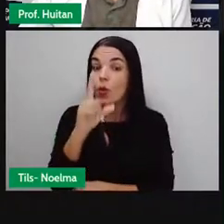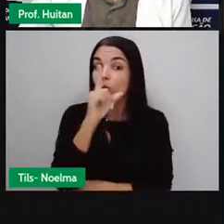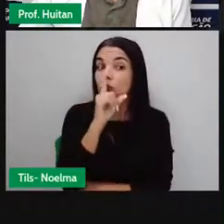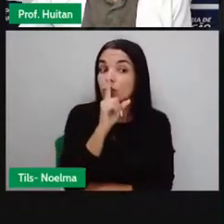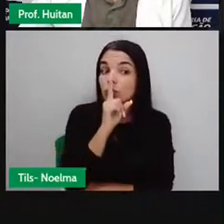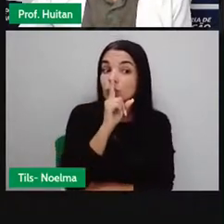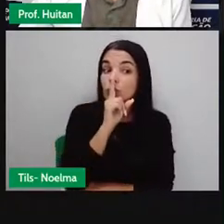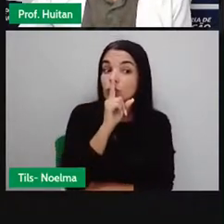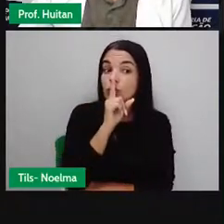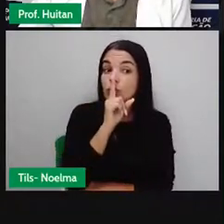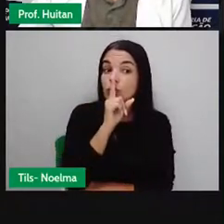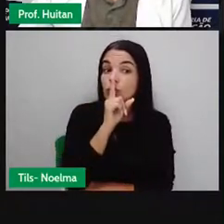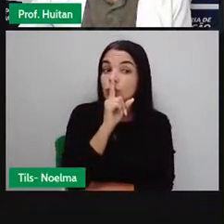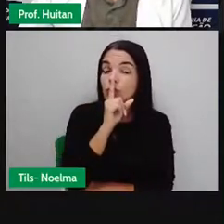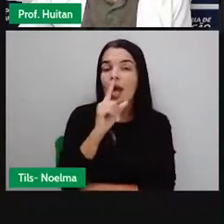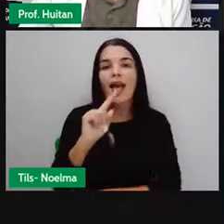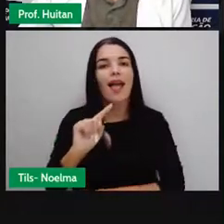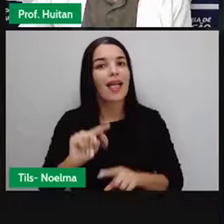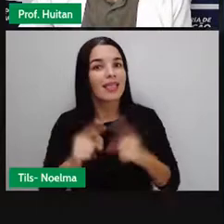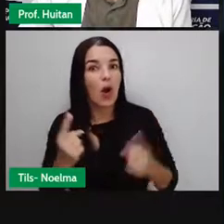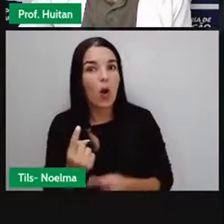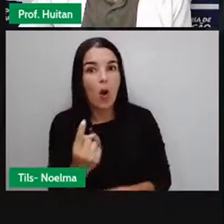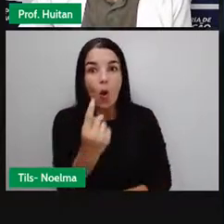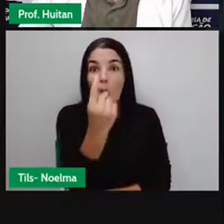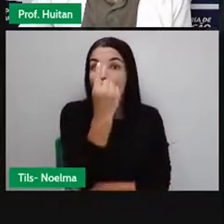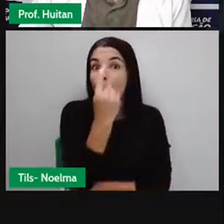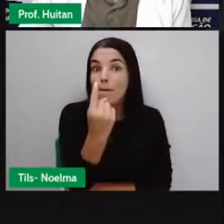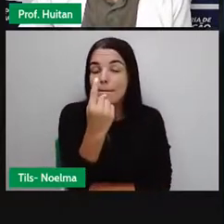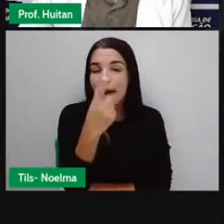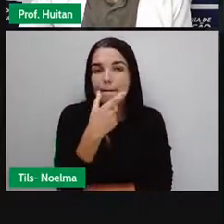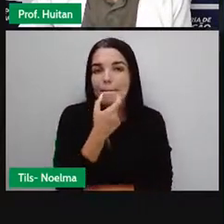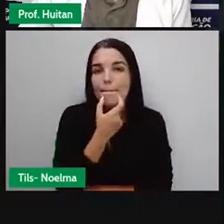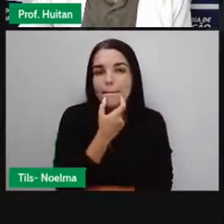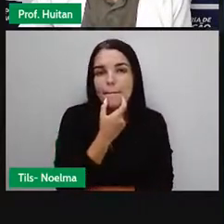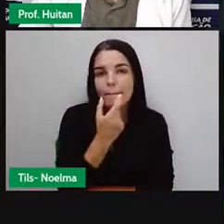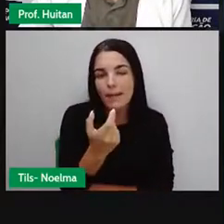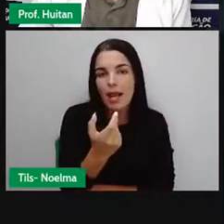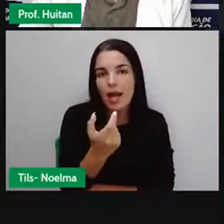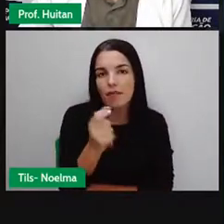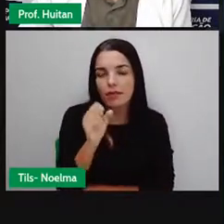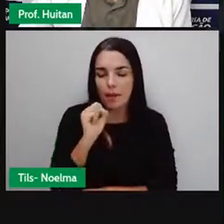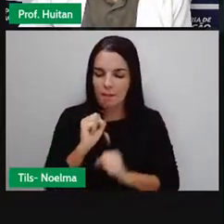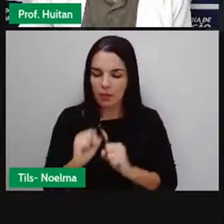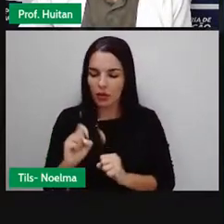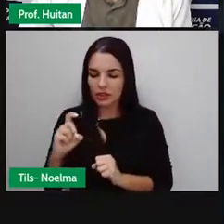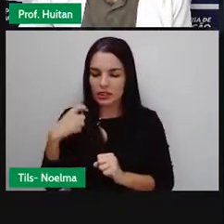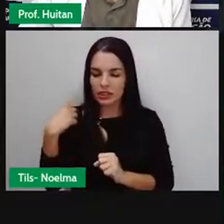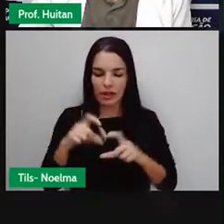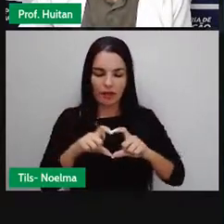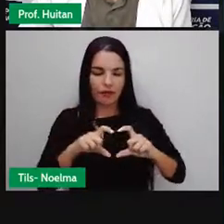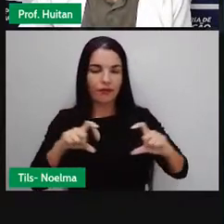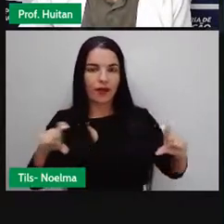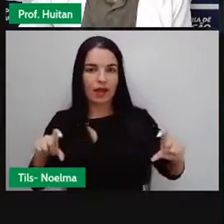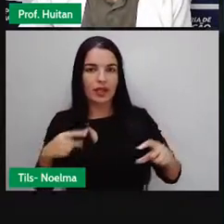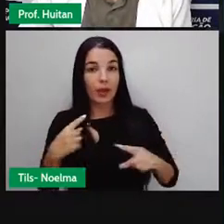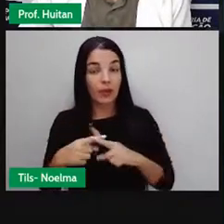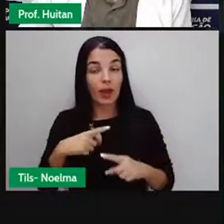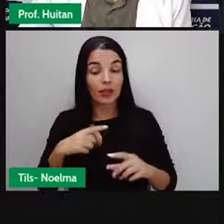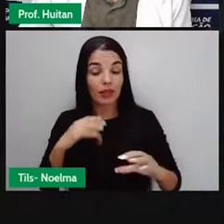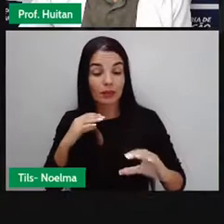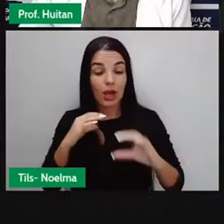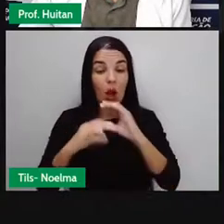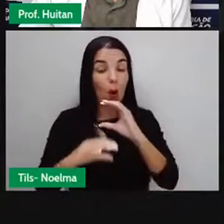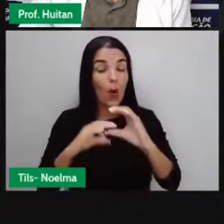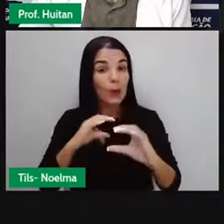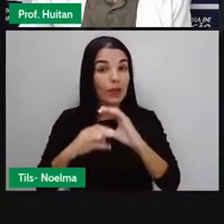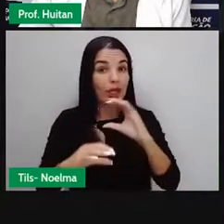silêncio. Essa única palavra, que é considerada uma frase, vai te passar uma comunicação